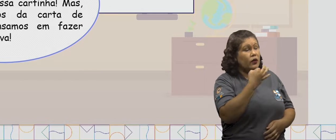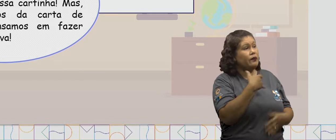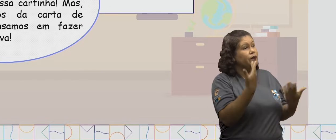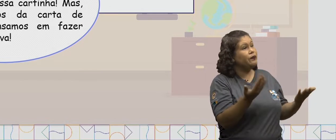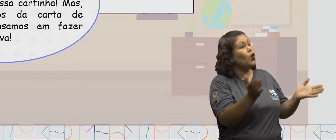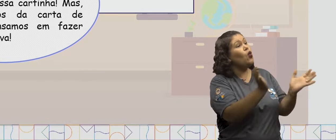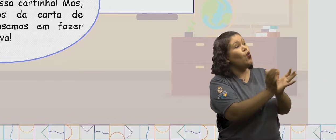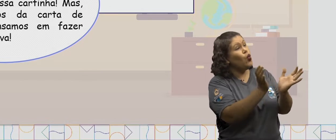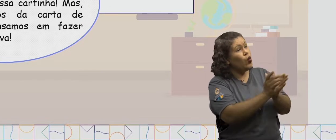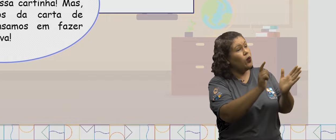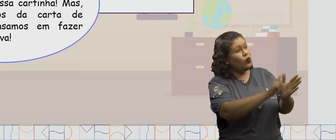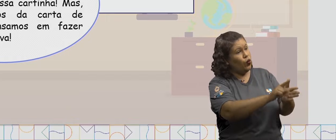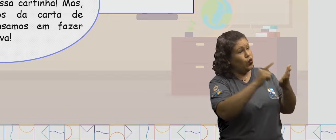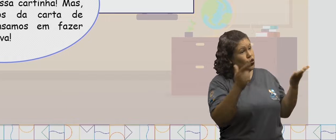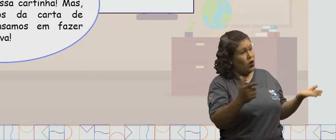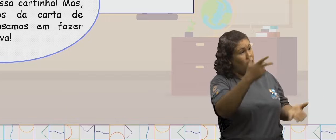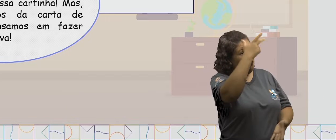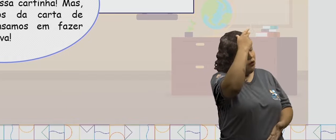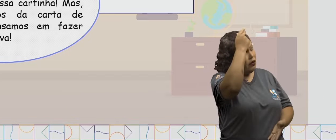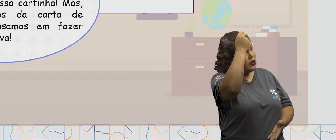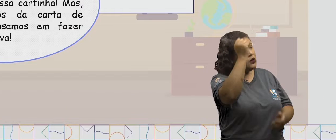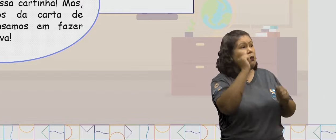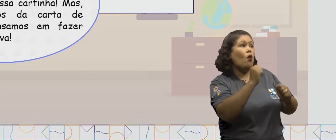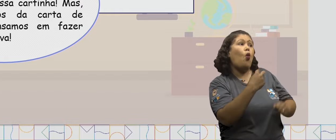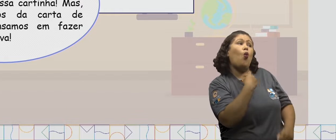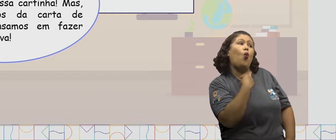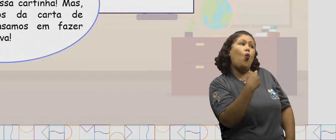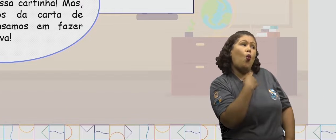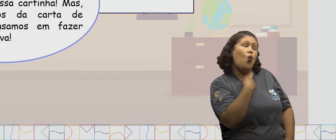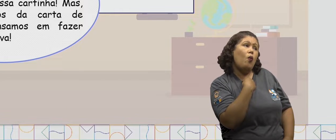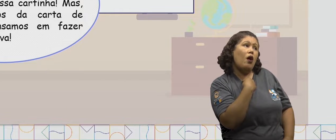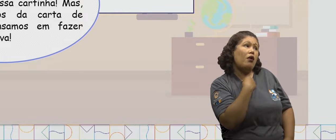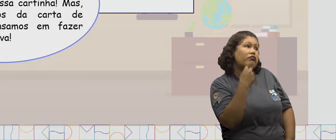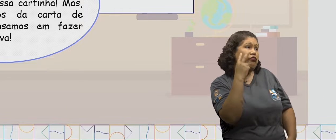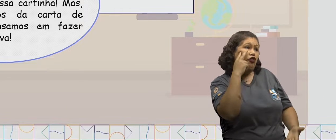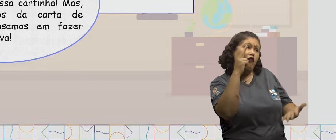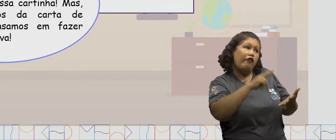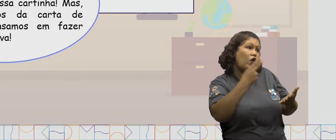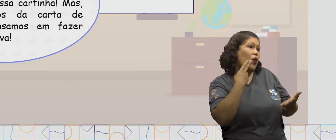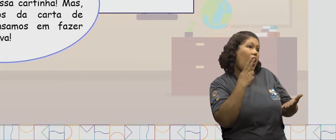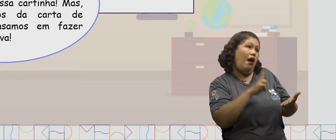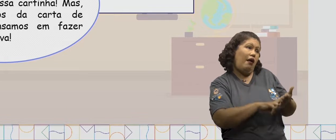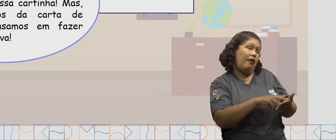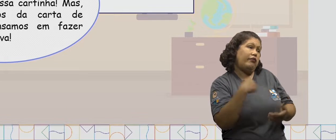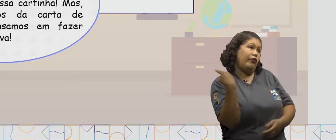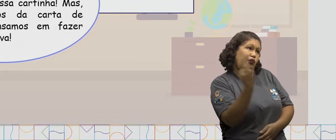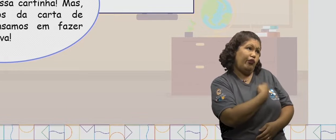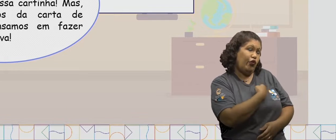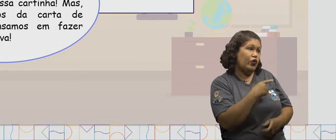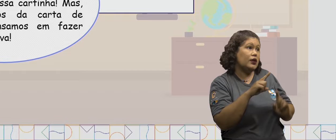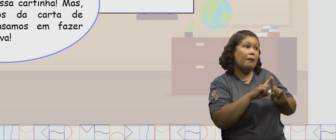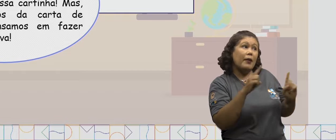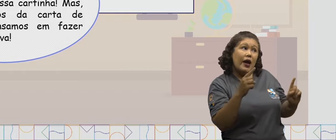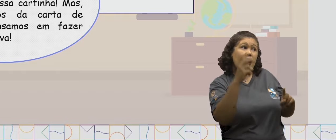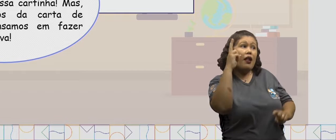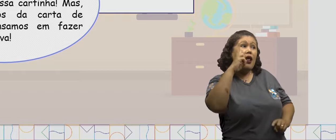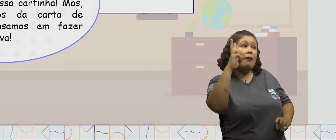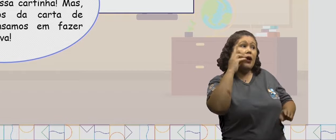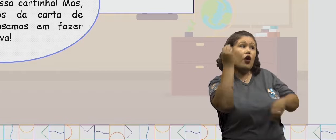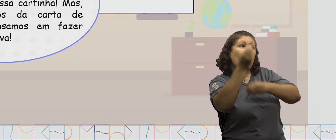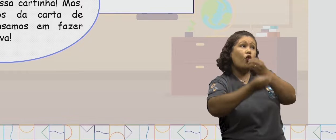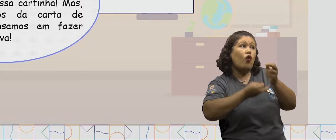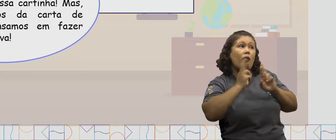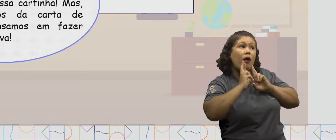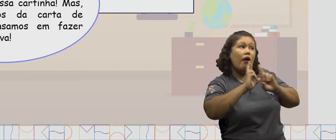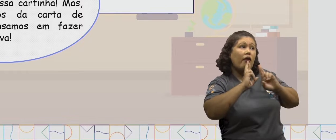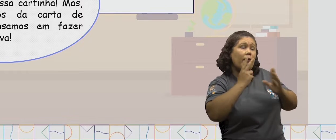talvez a equipe do Jornal Aricional esteja muito ocupada e ainda não viu nossa cartinha. Mas como lembramos da